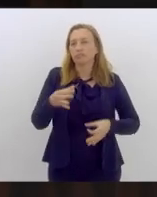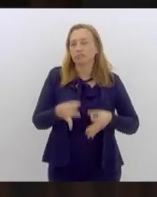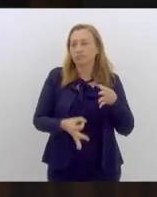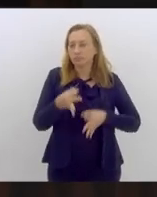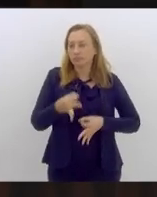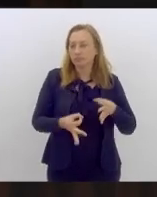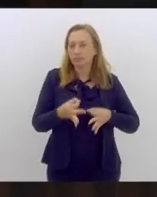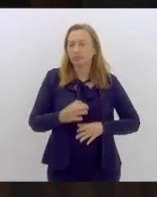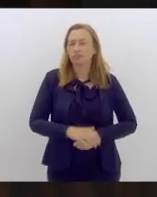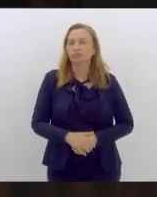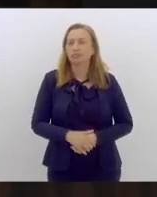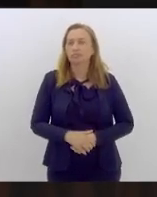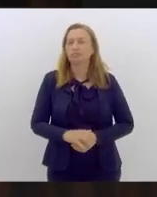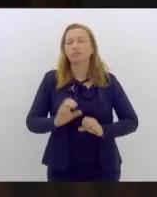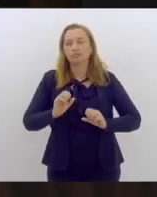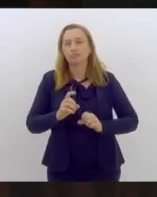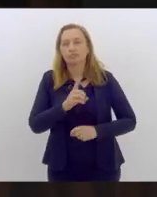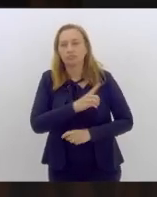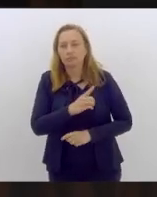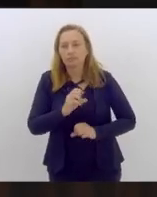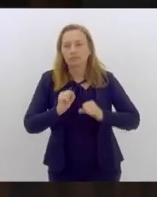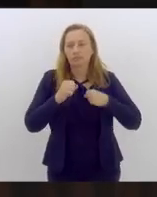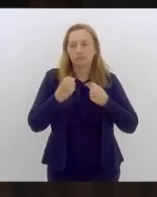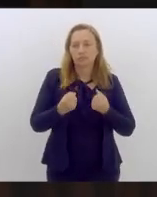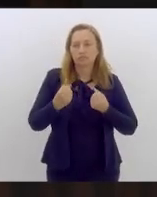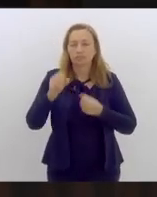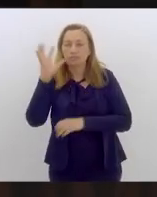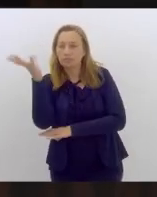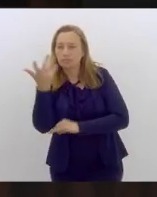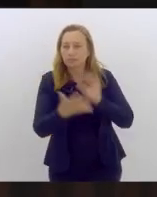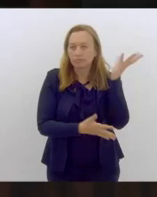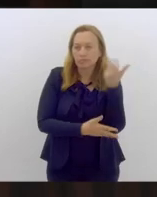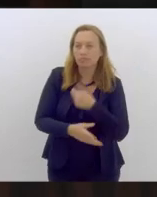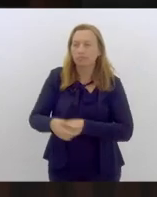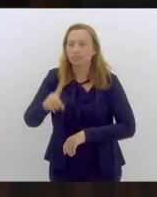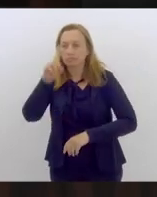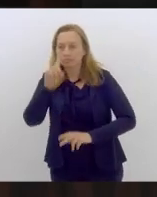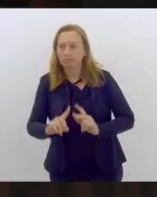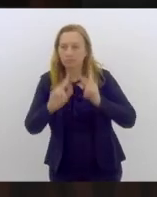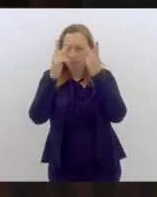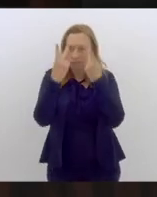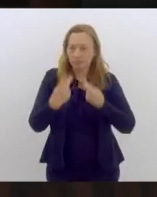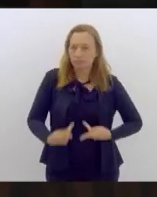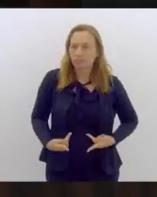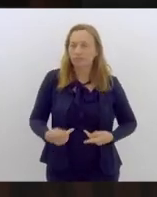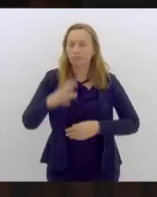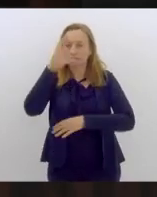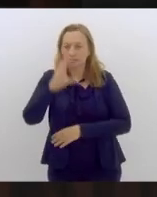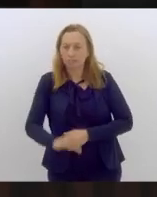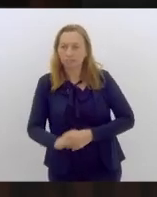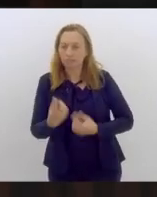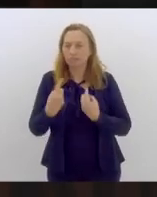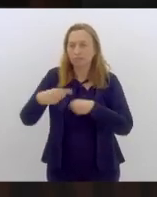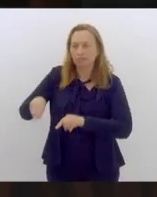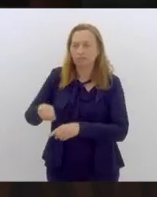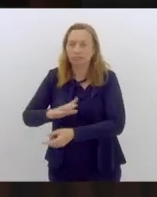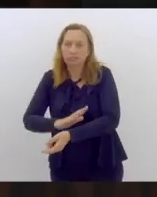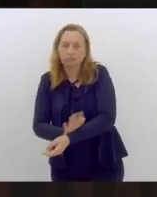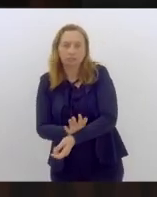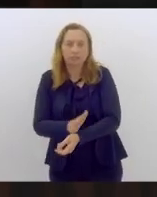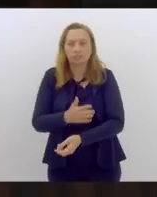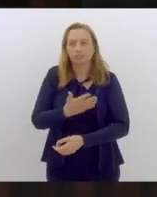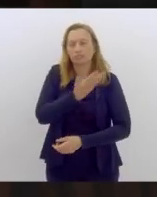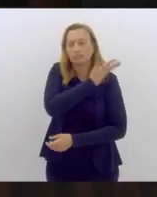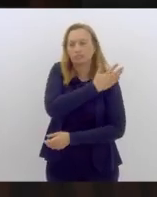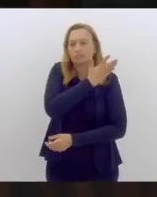Constituição e Justiça, de Defesa do Meio Ambiente, de Defesa dos Direitos Humanos e Cidadania, de Combate às Discriminações e